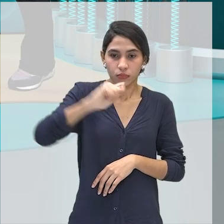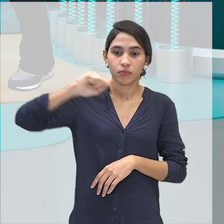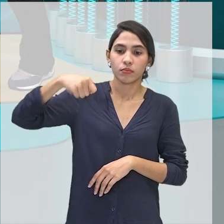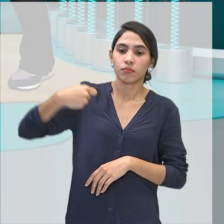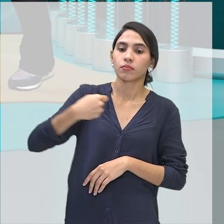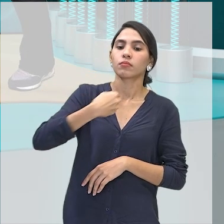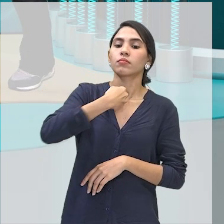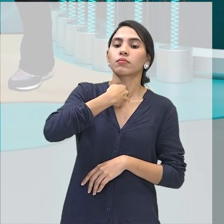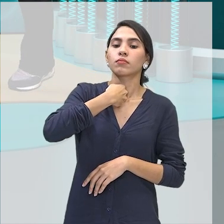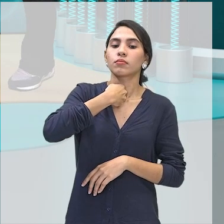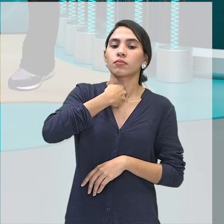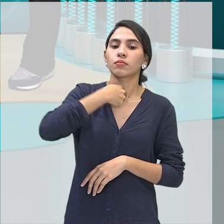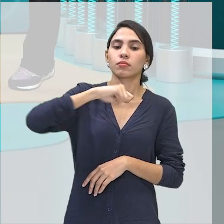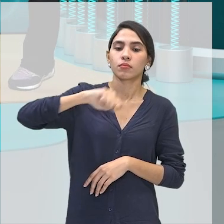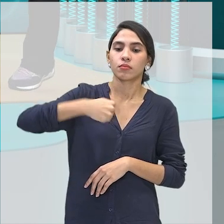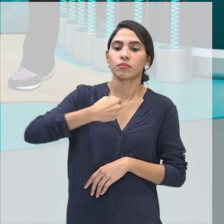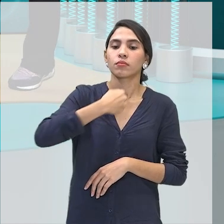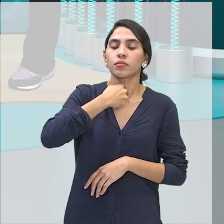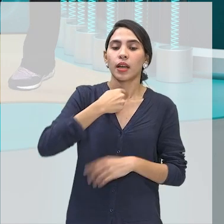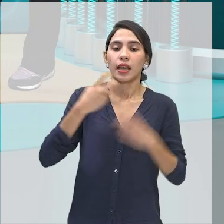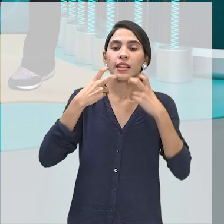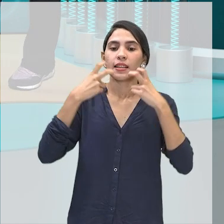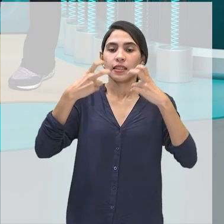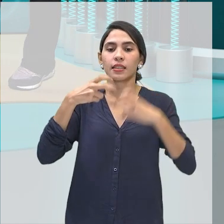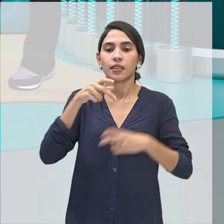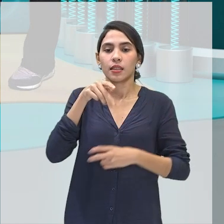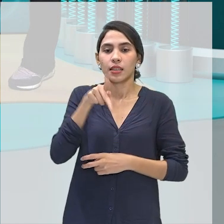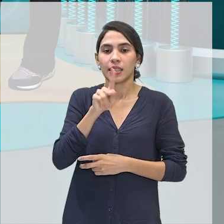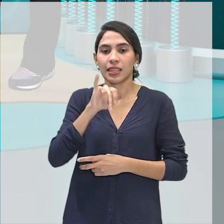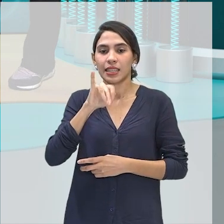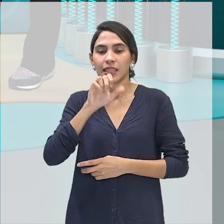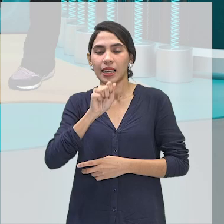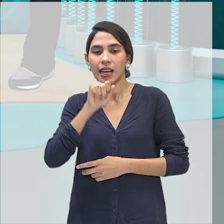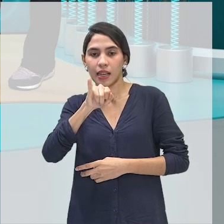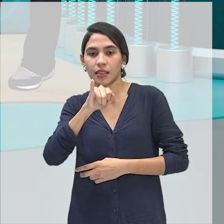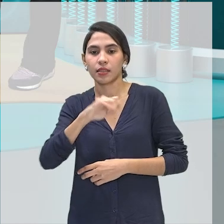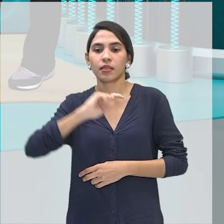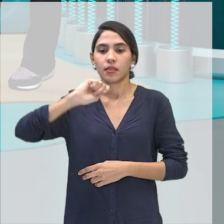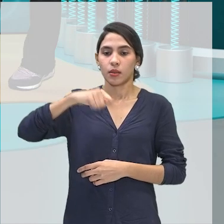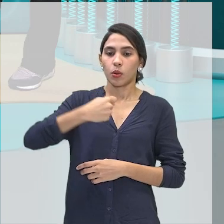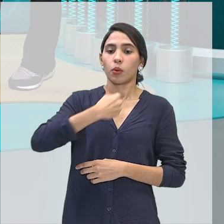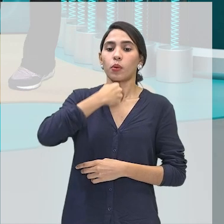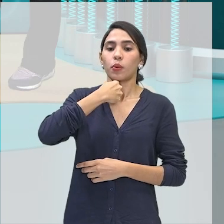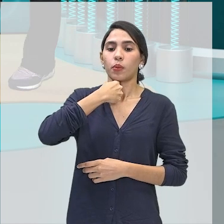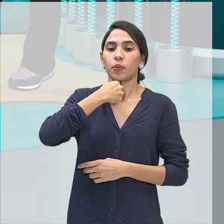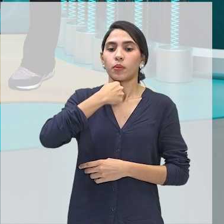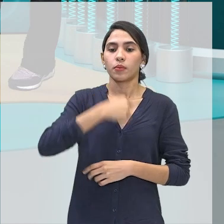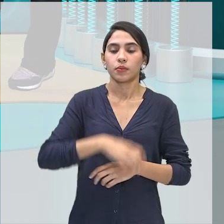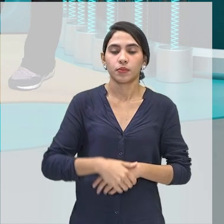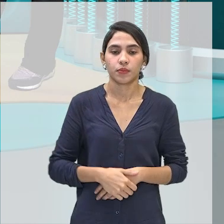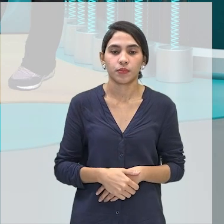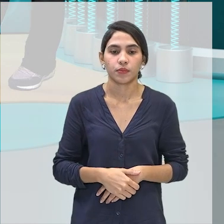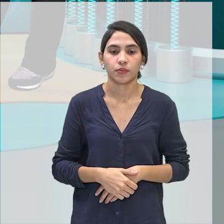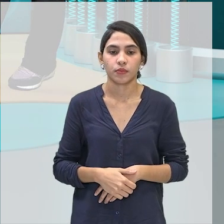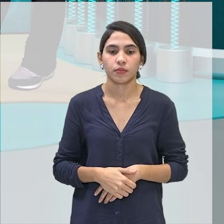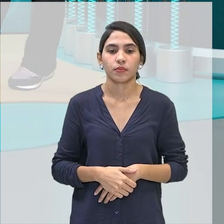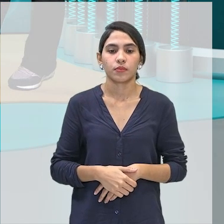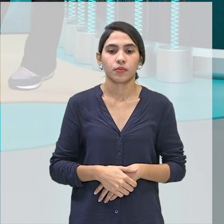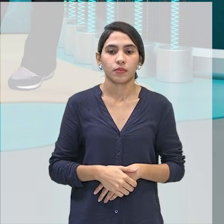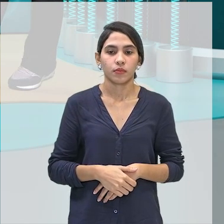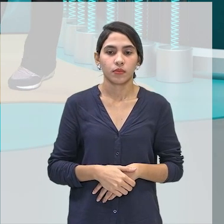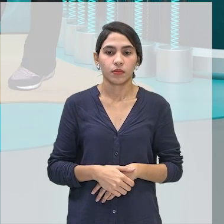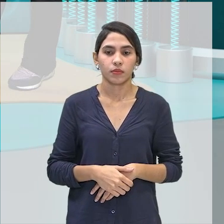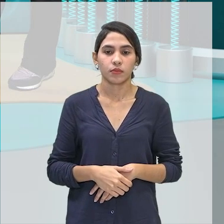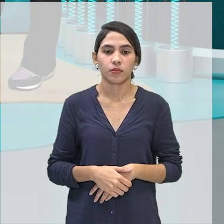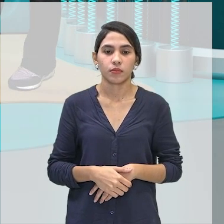quê? O Kiai, que é o grito, né, que é dado ali no momento do ataque. Prosseguindo,